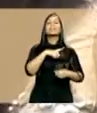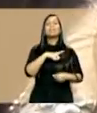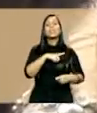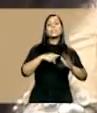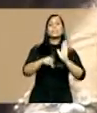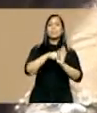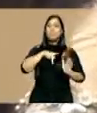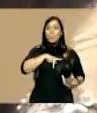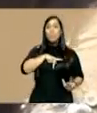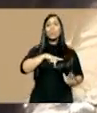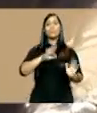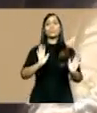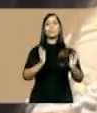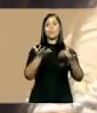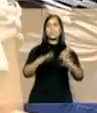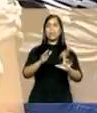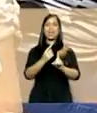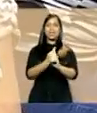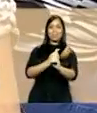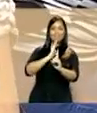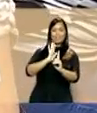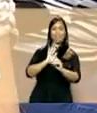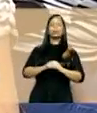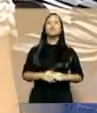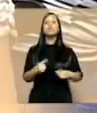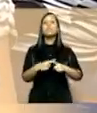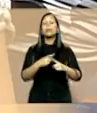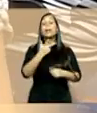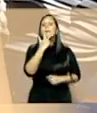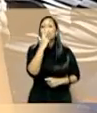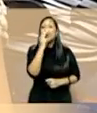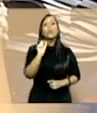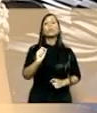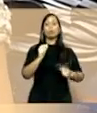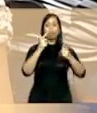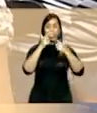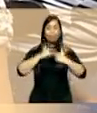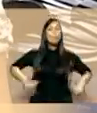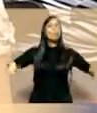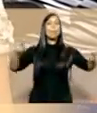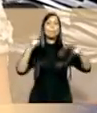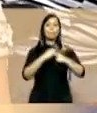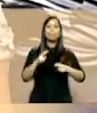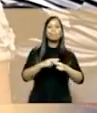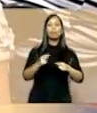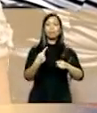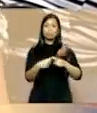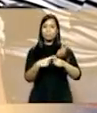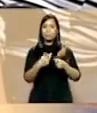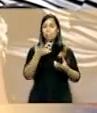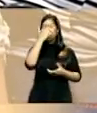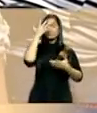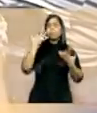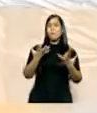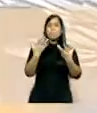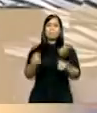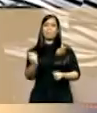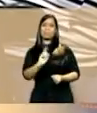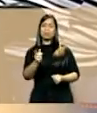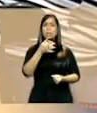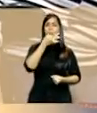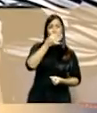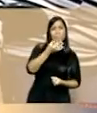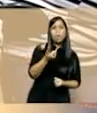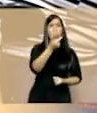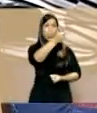tática para se manter longe do confronto. Eu prefiro ser neutra, porque tem muitas pessoas que não respeitam opiniões